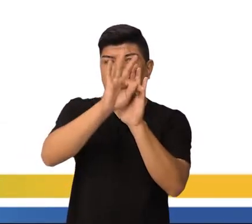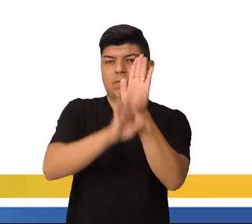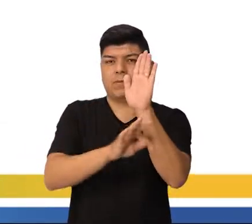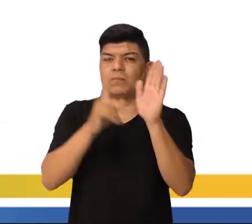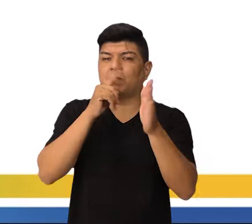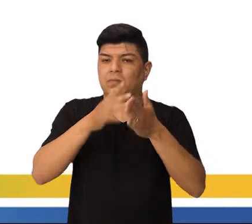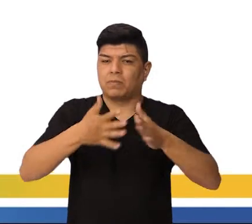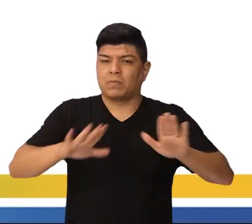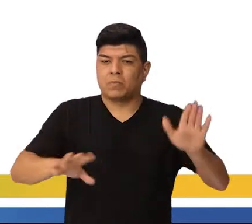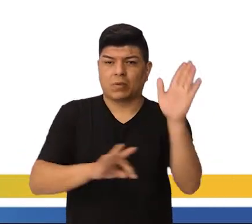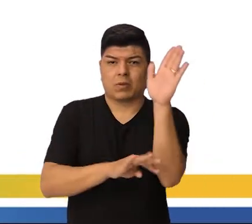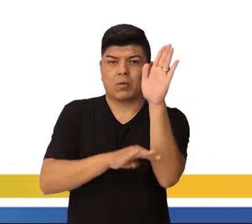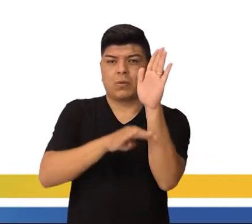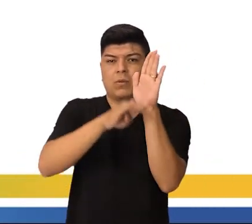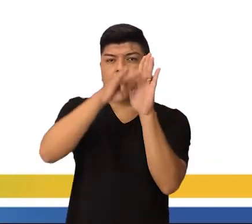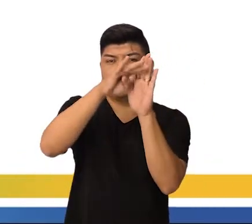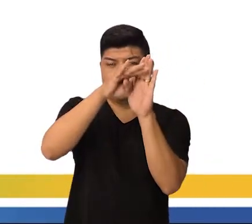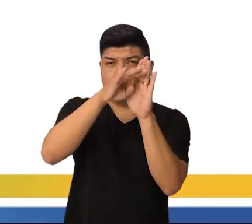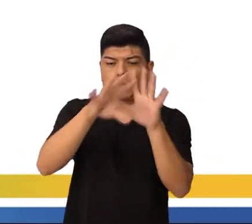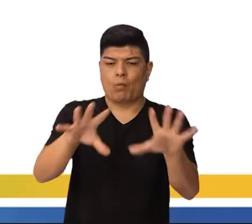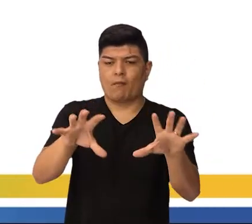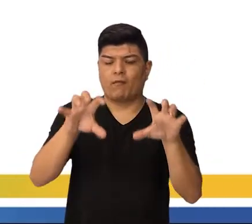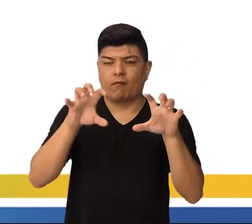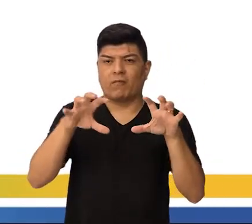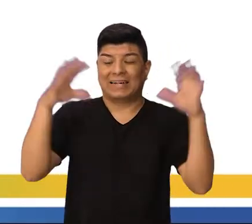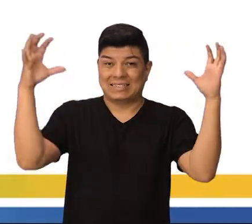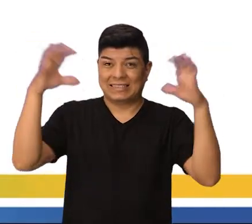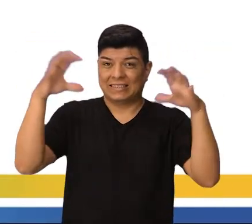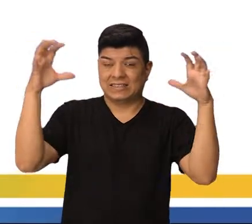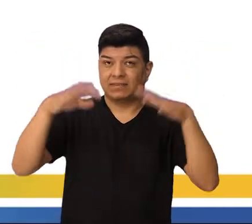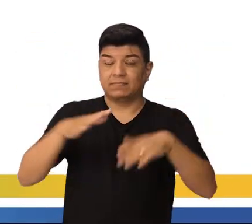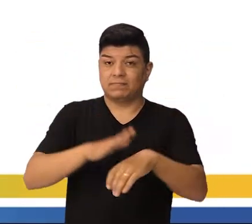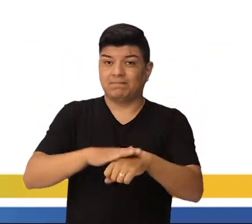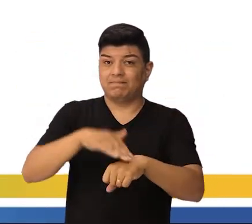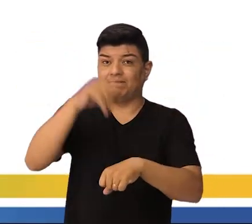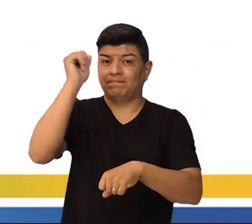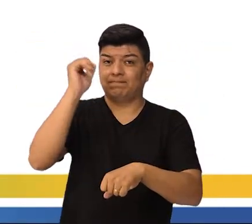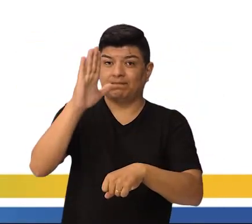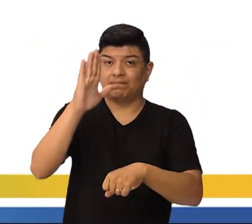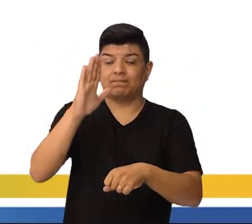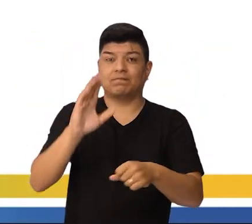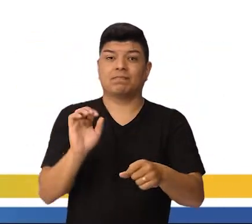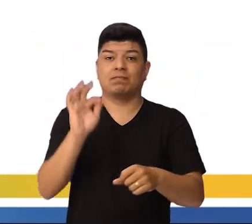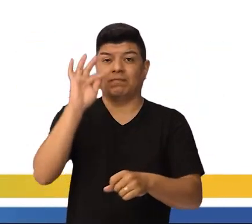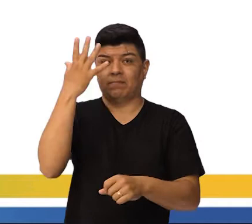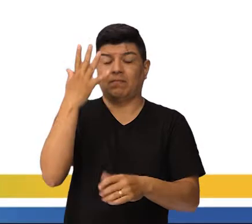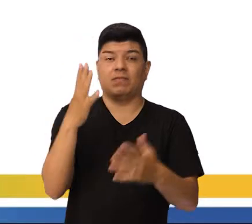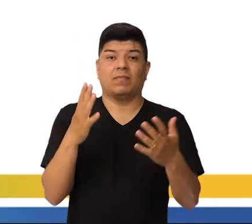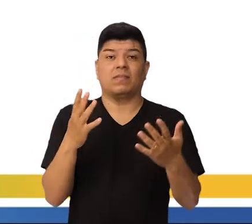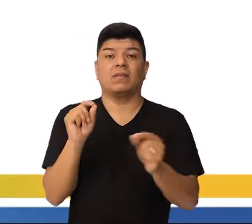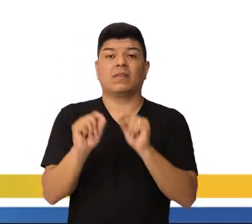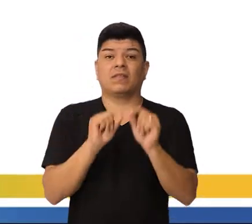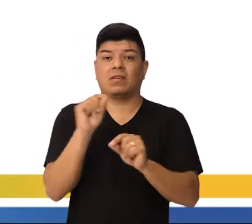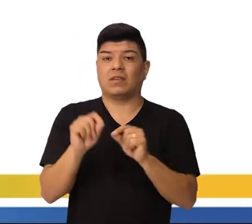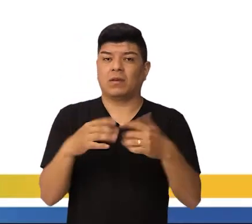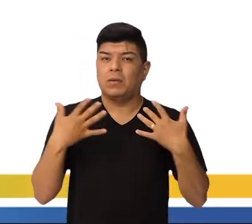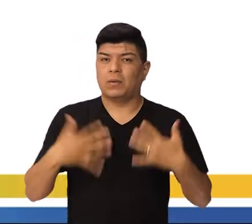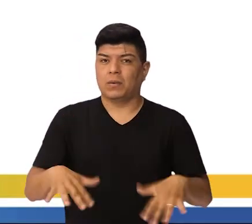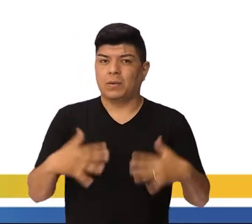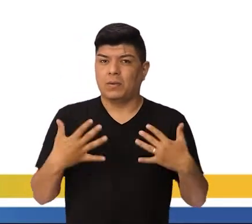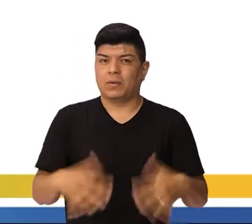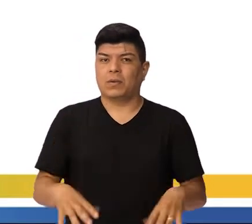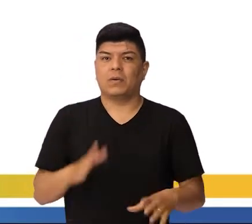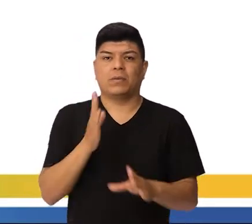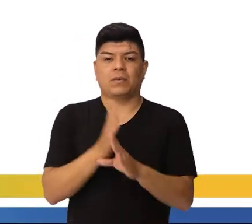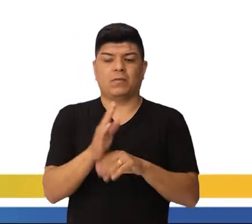do mar, períodos de seca e chuvas mais intensas e fenômenos naturais extremos que ocorrem com